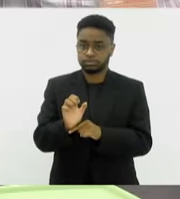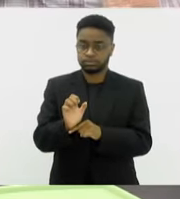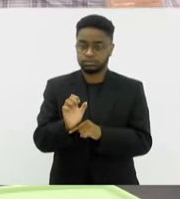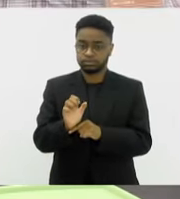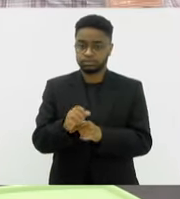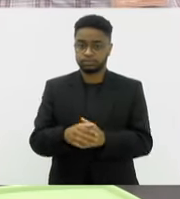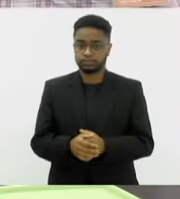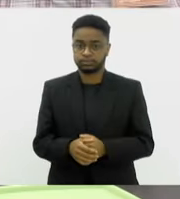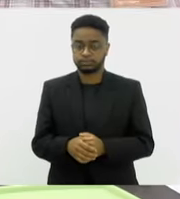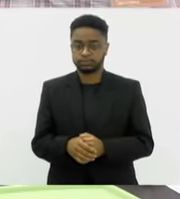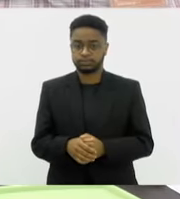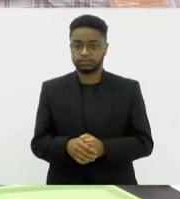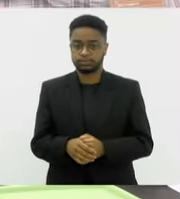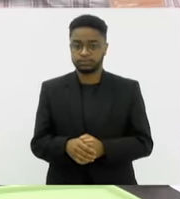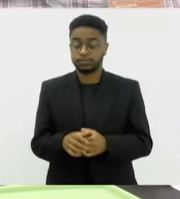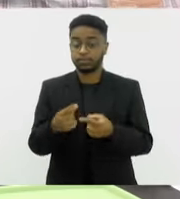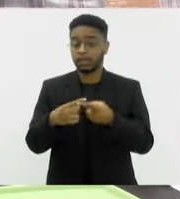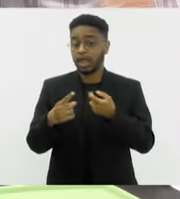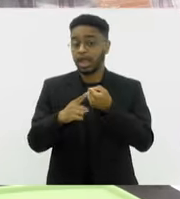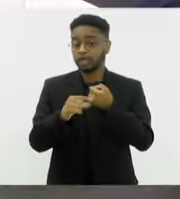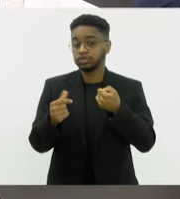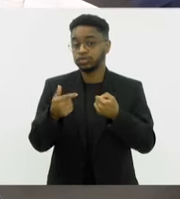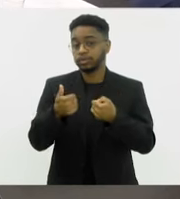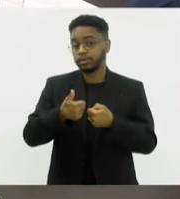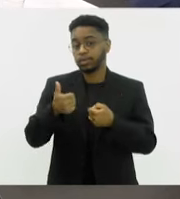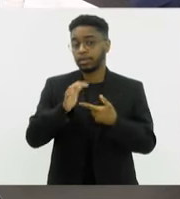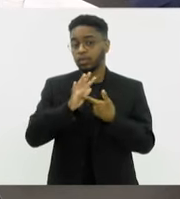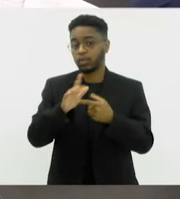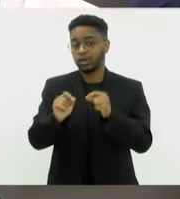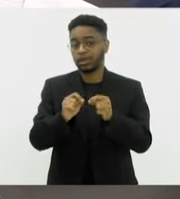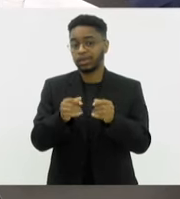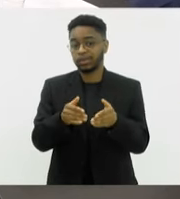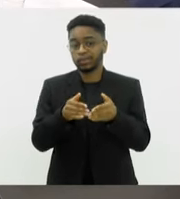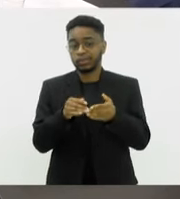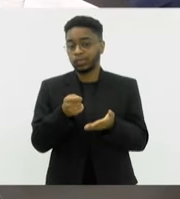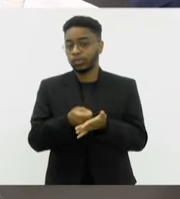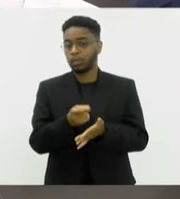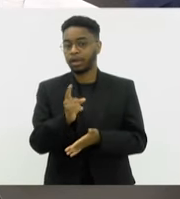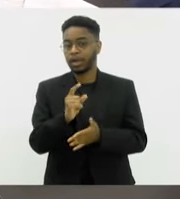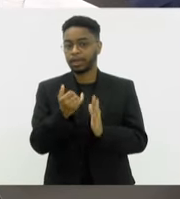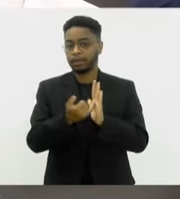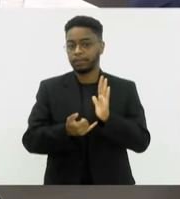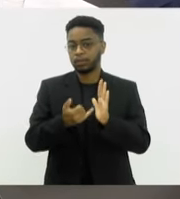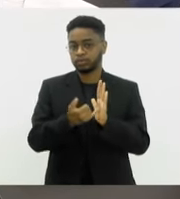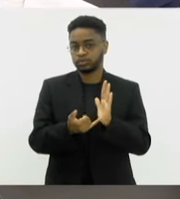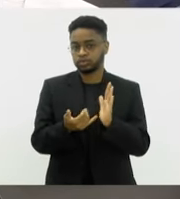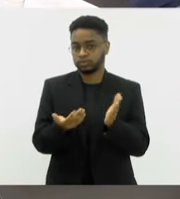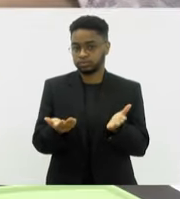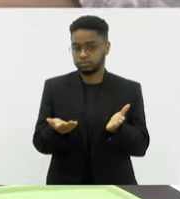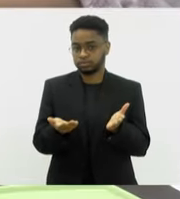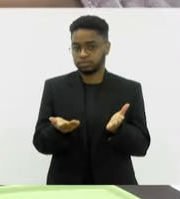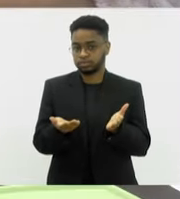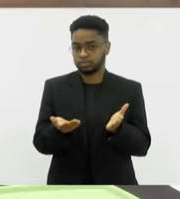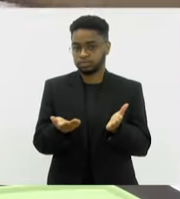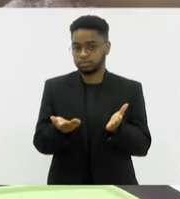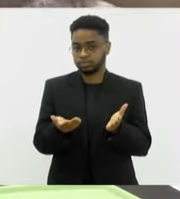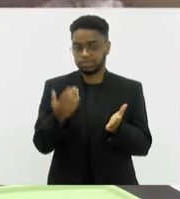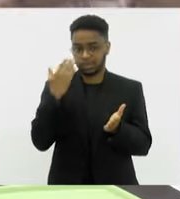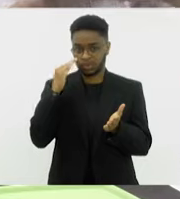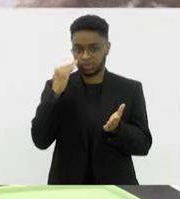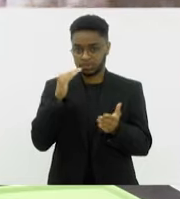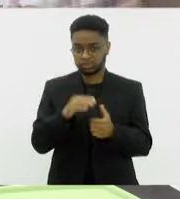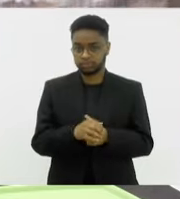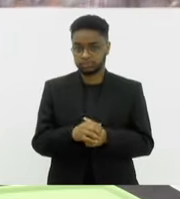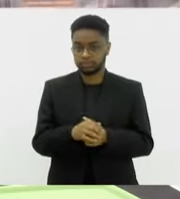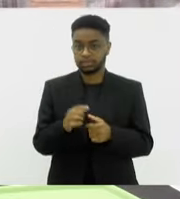seguinte, o artigo 1º fala que fica isenta do imposto. Olha, mas a gente faz isenção, entendeu? Mas